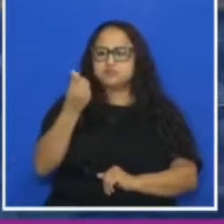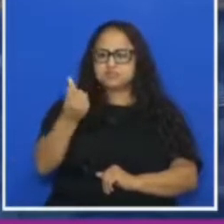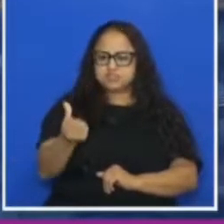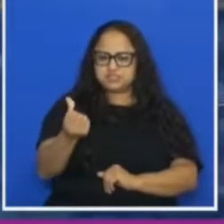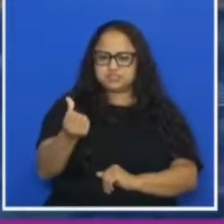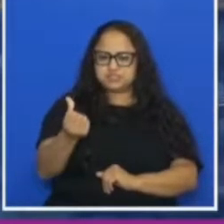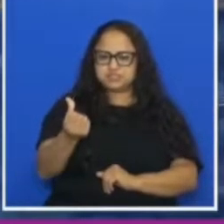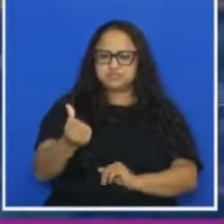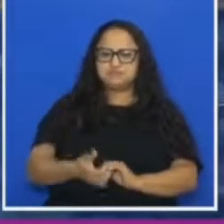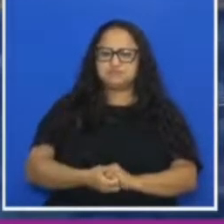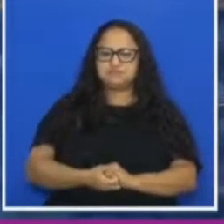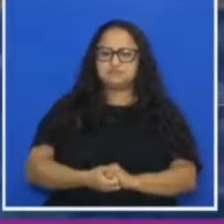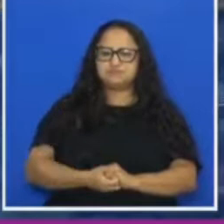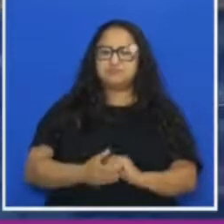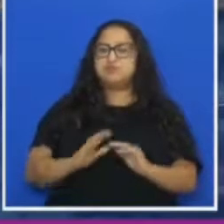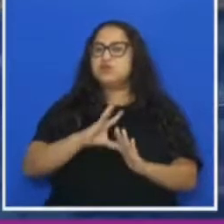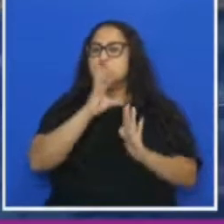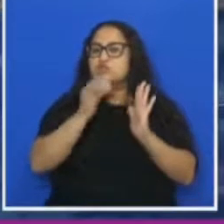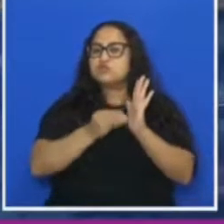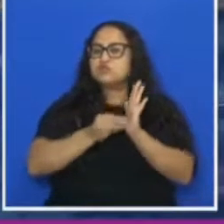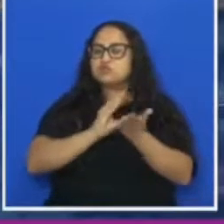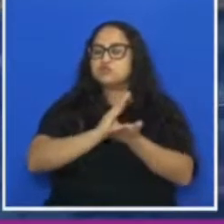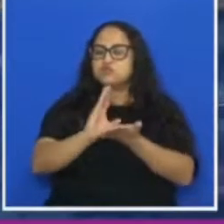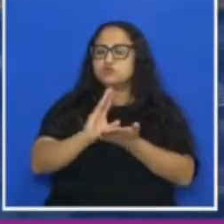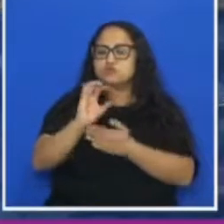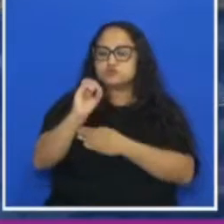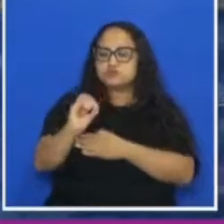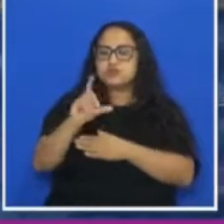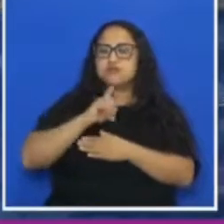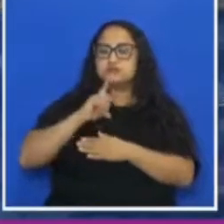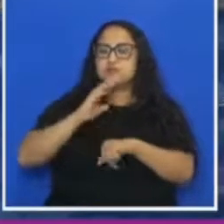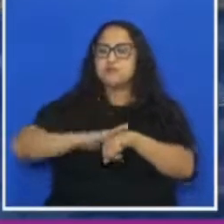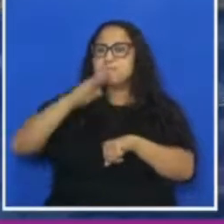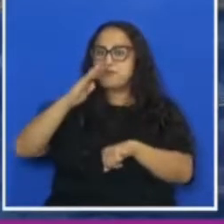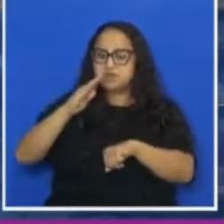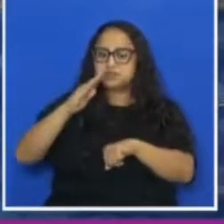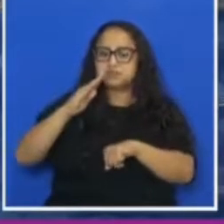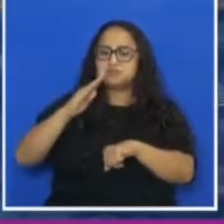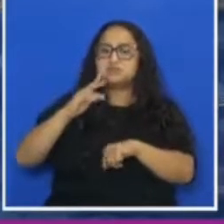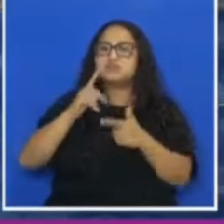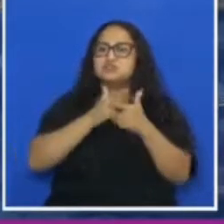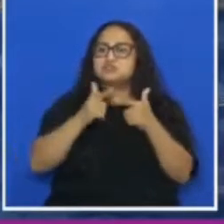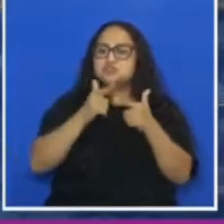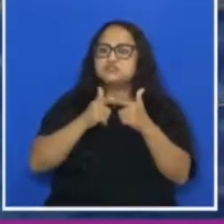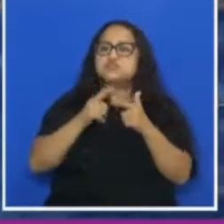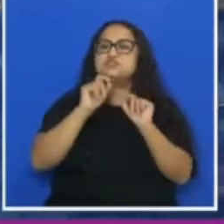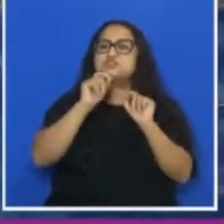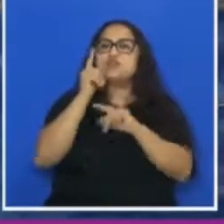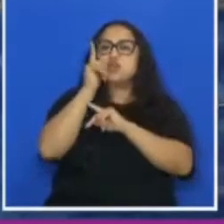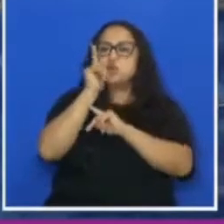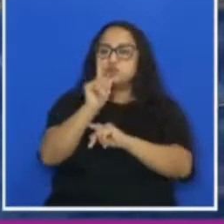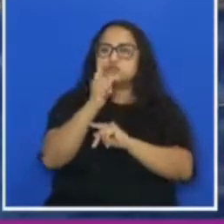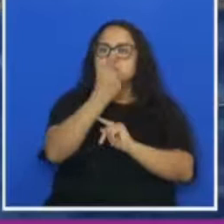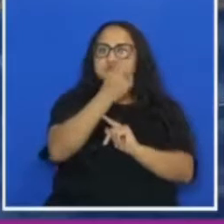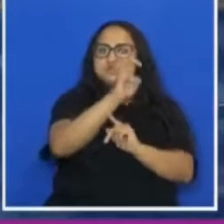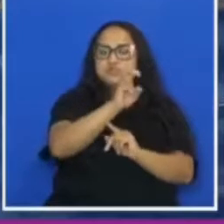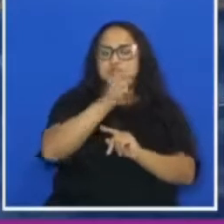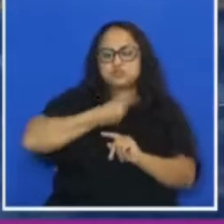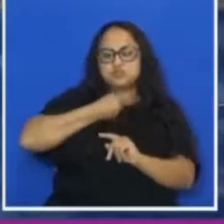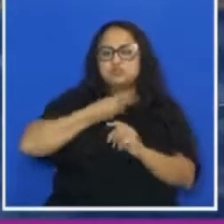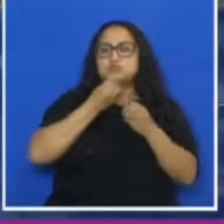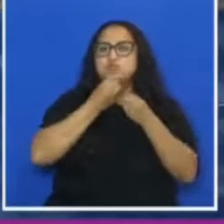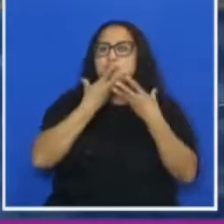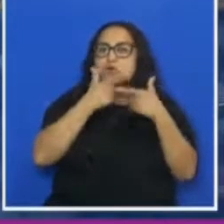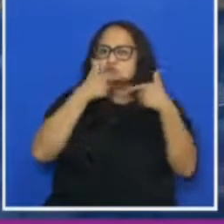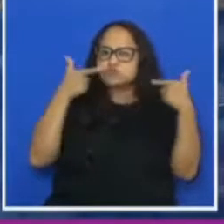Rosa, 16. E todo o concurso final zero conta com um prêmio ainda maior, que é dividido entre os acertadores dos 15 números. Boa